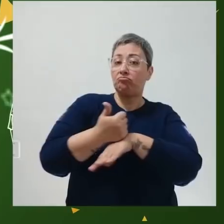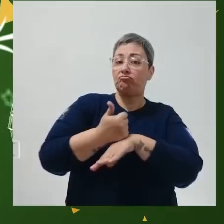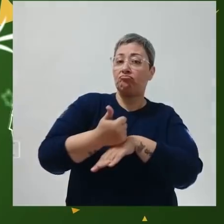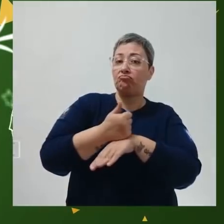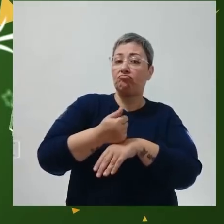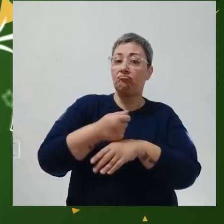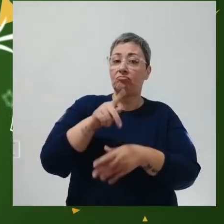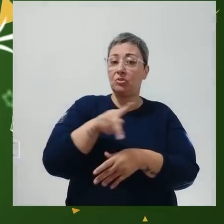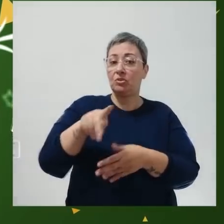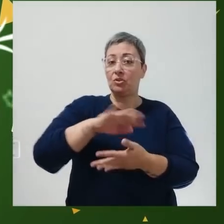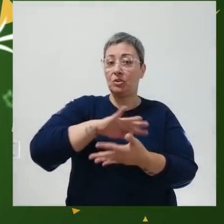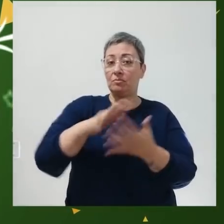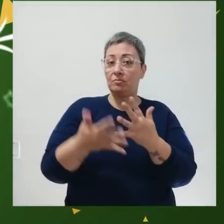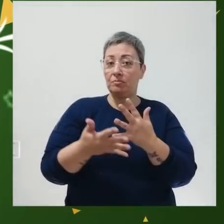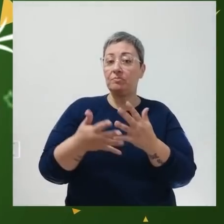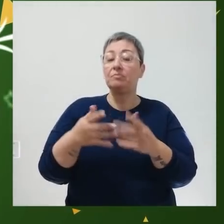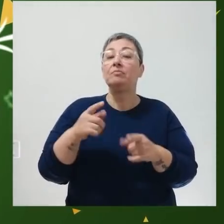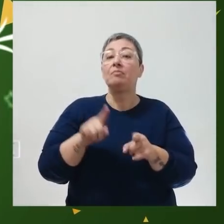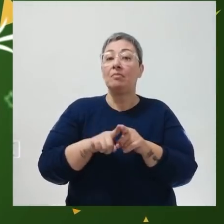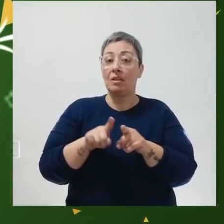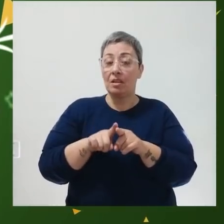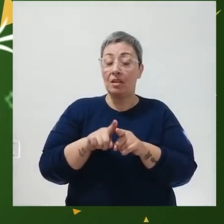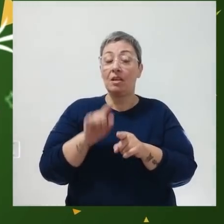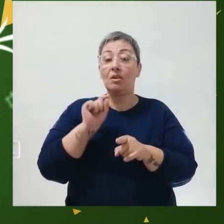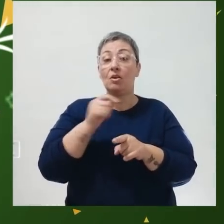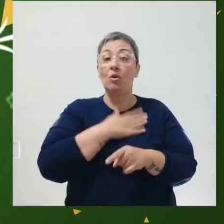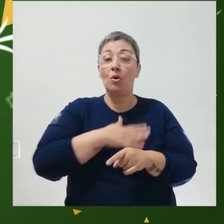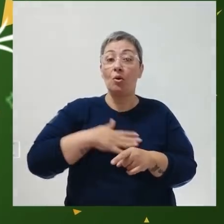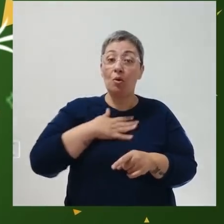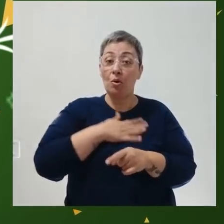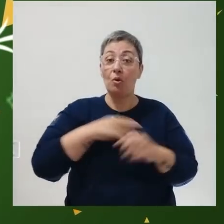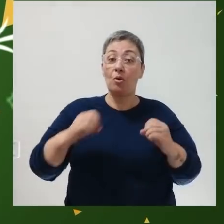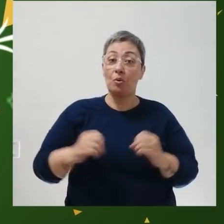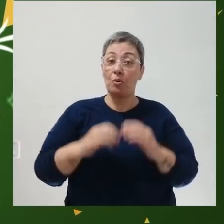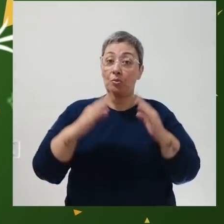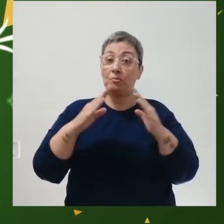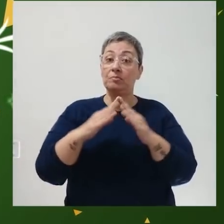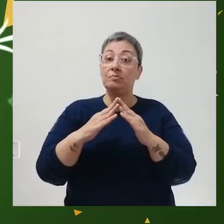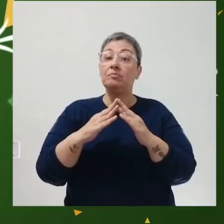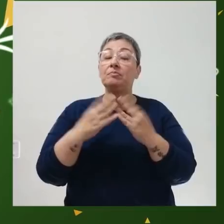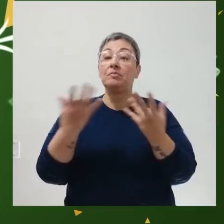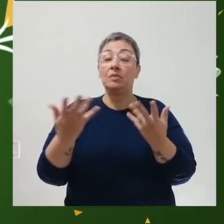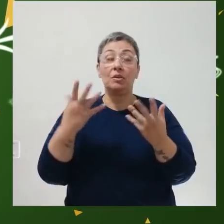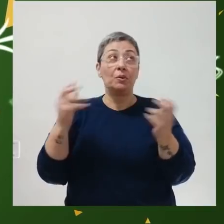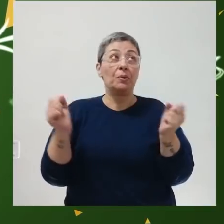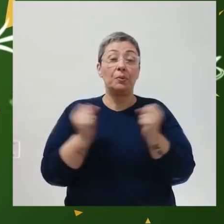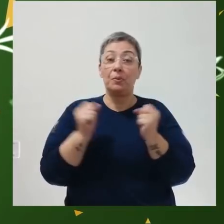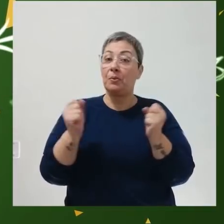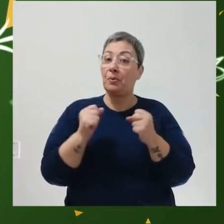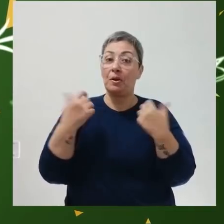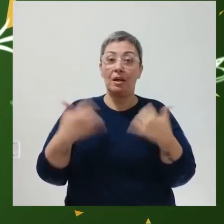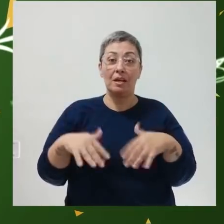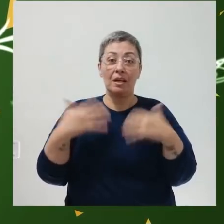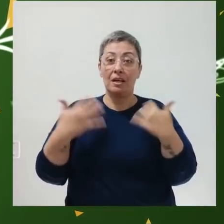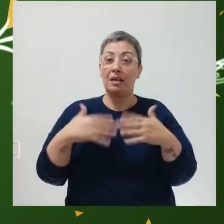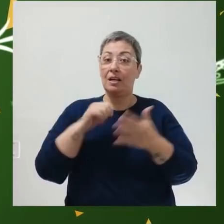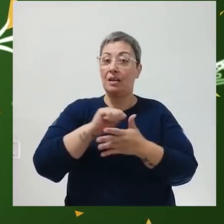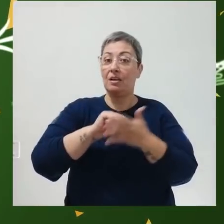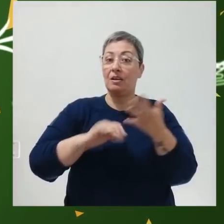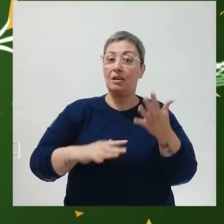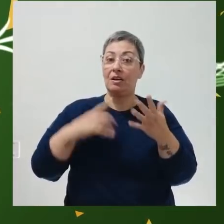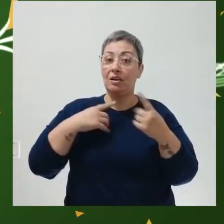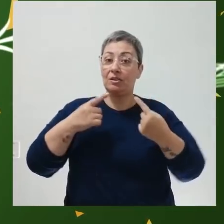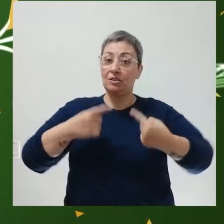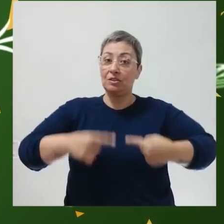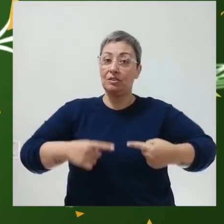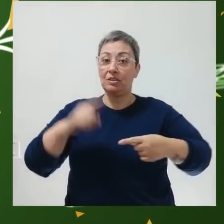uma professora de Libras. E eu gostei dos saberes em casa. E eu estou adorando muito as atividades do desafio